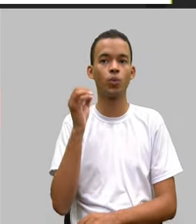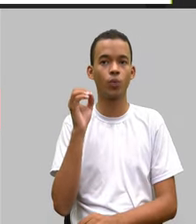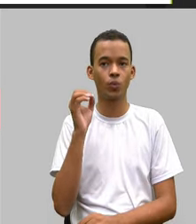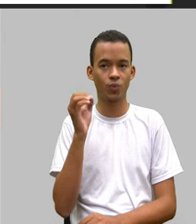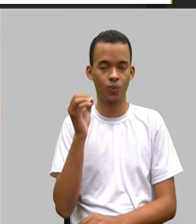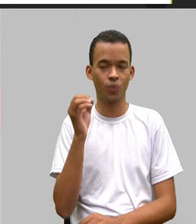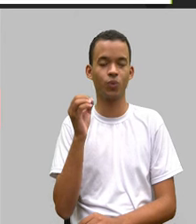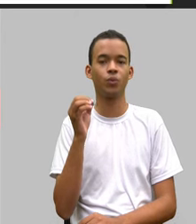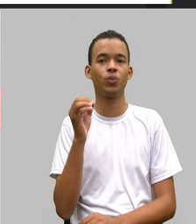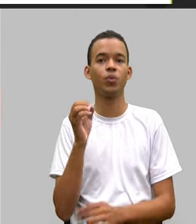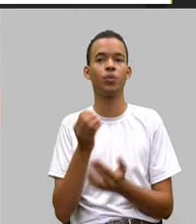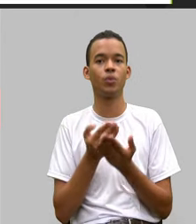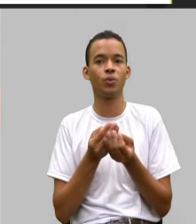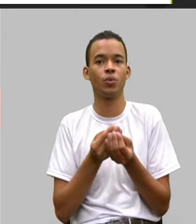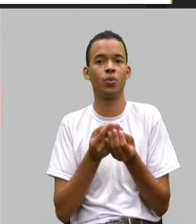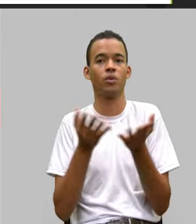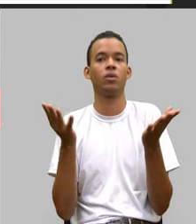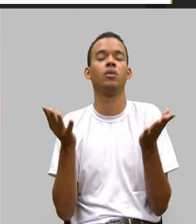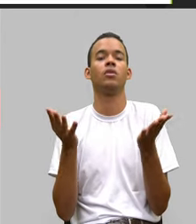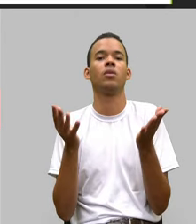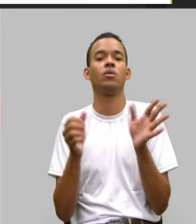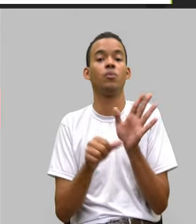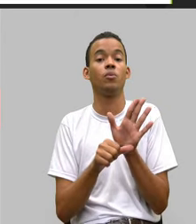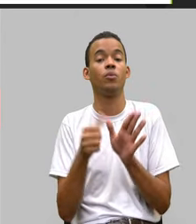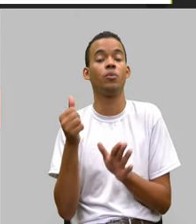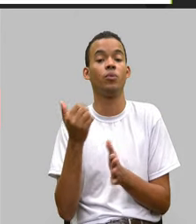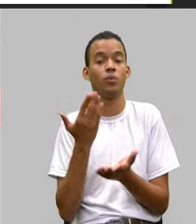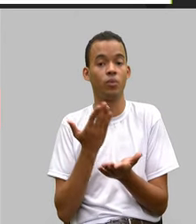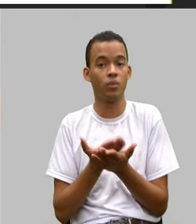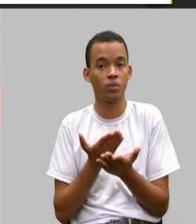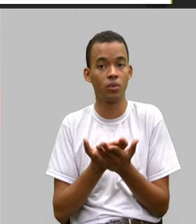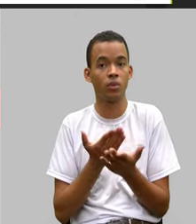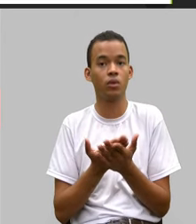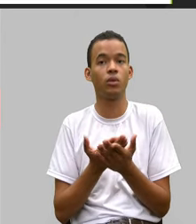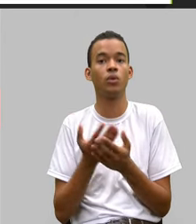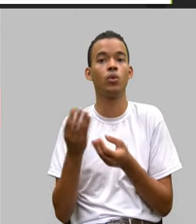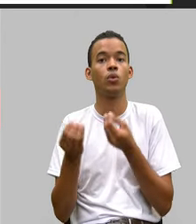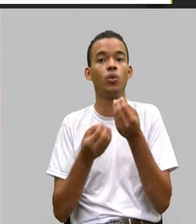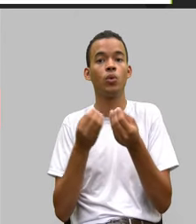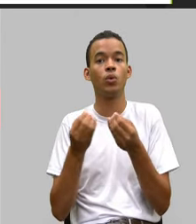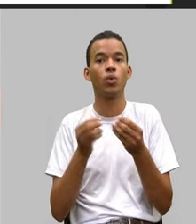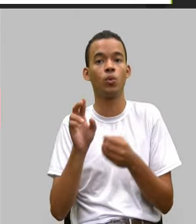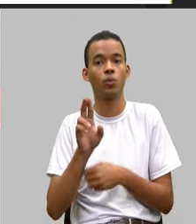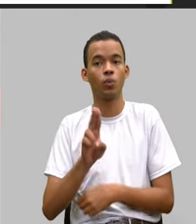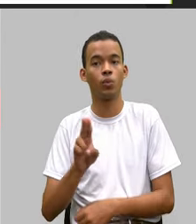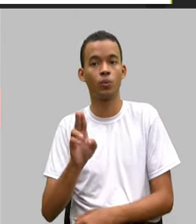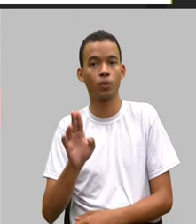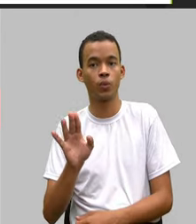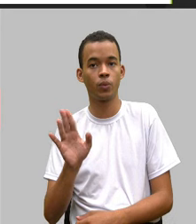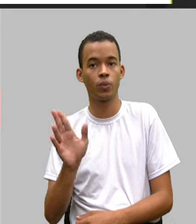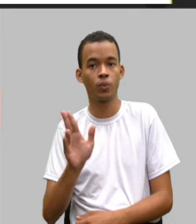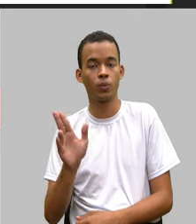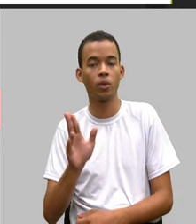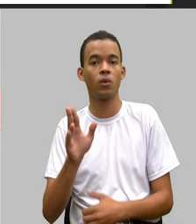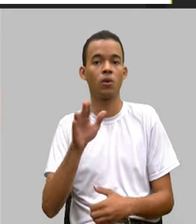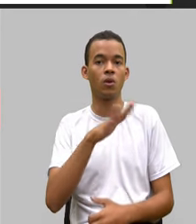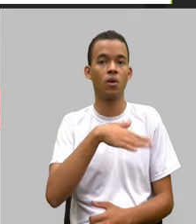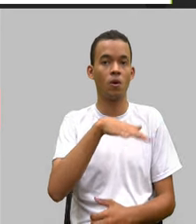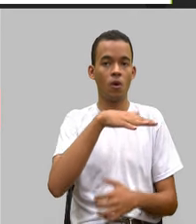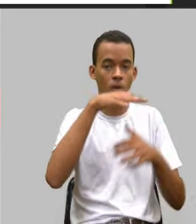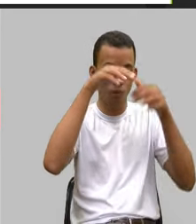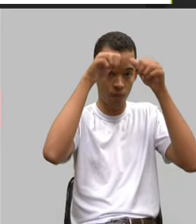coorte prospectivo observacional sobre o comportamento autista com 18 pacientes no